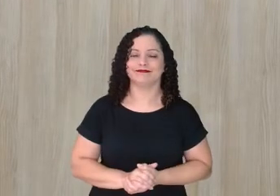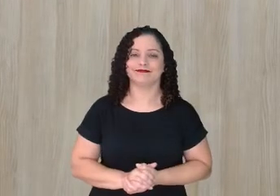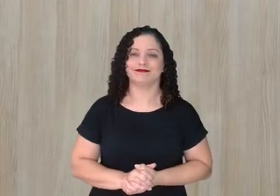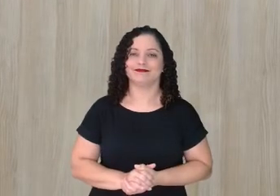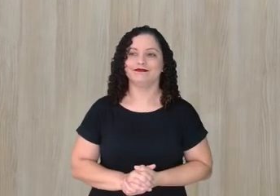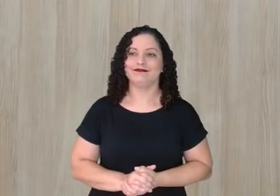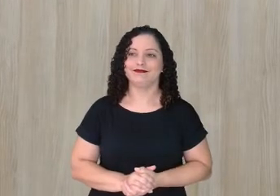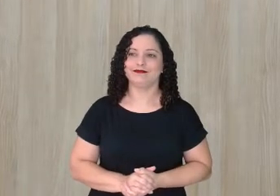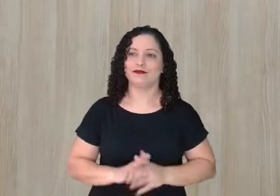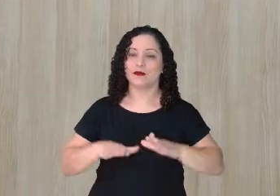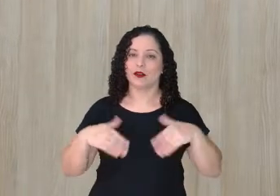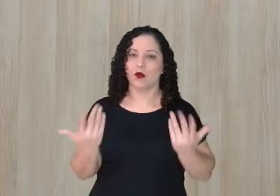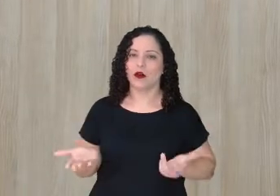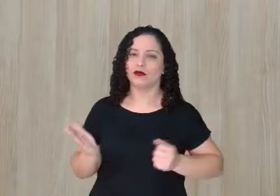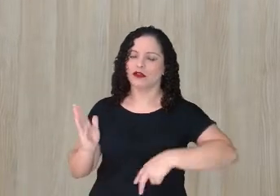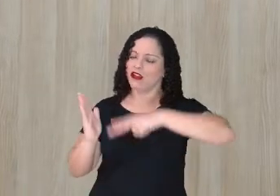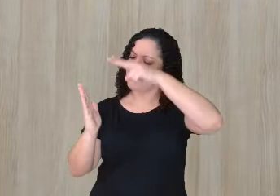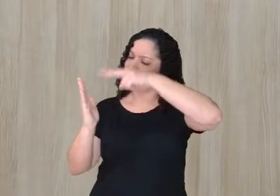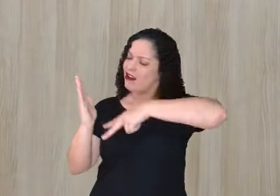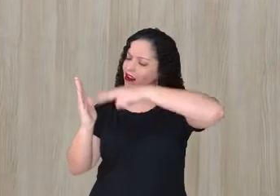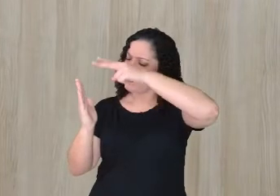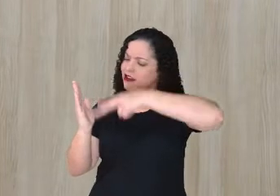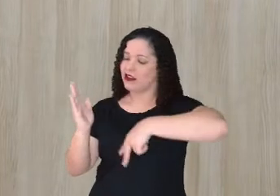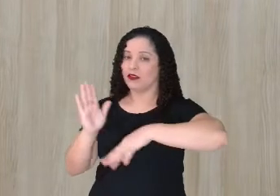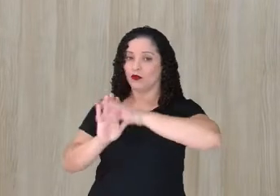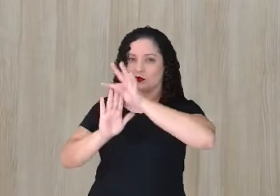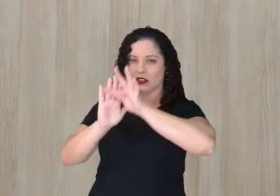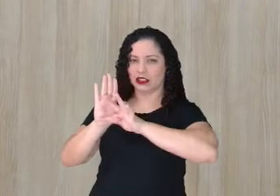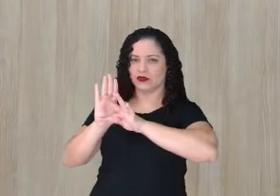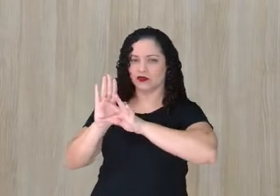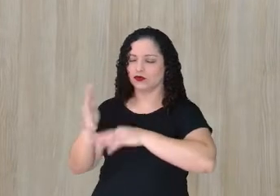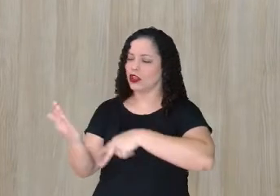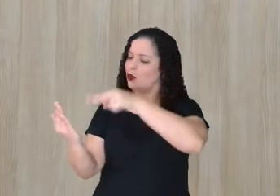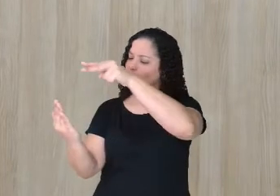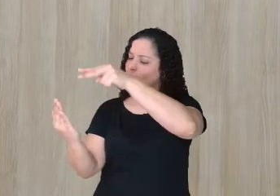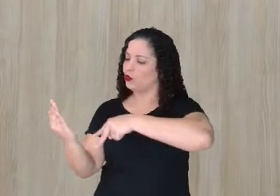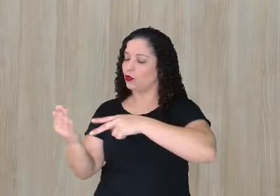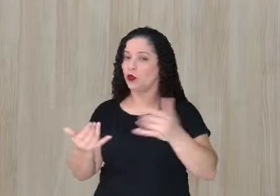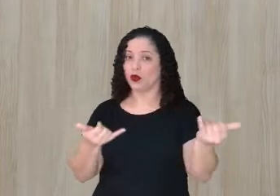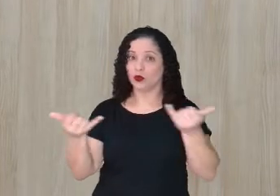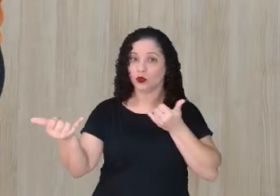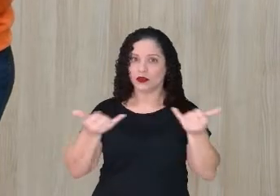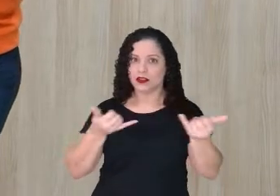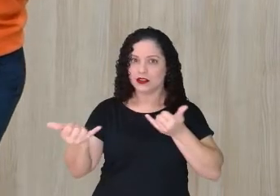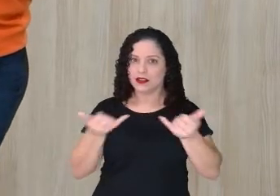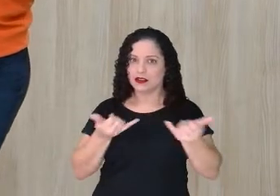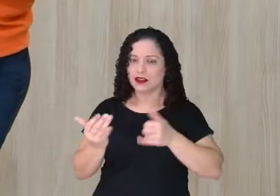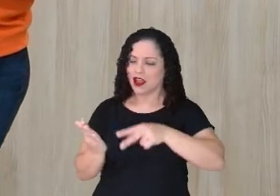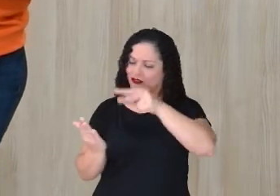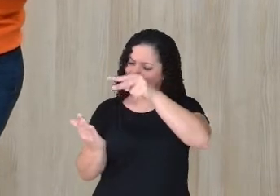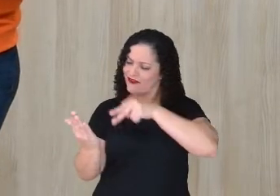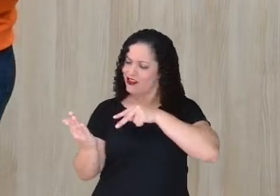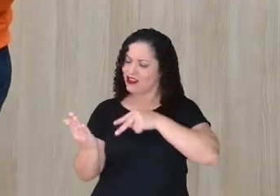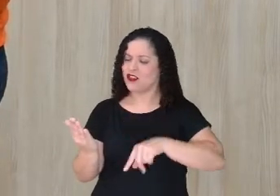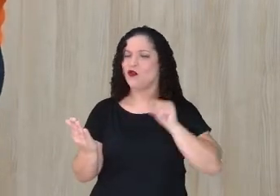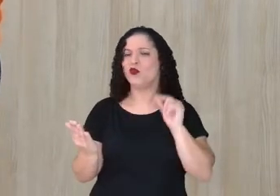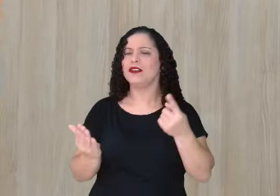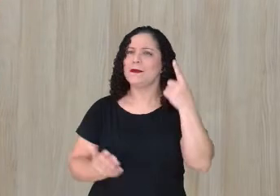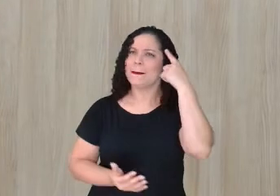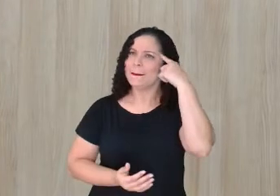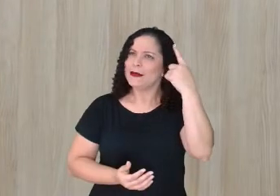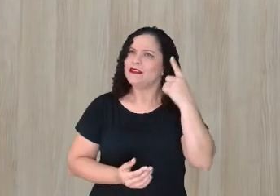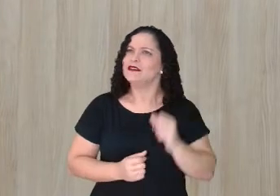estamos lendo uma notícia, um texto, não é? Seja ele qual for, nós temos que pensar. O que é